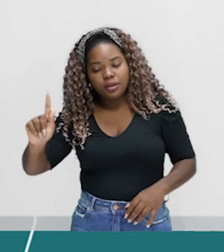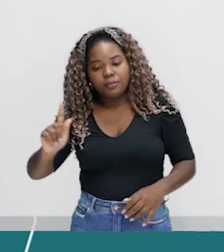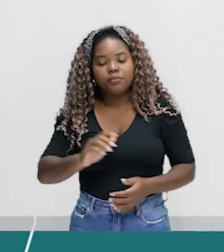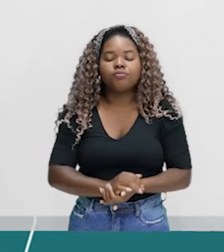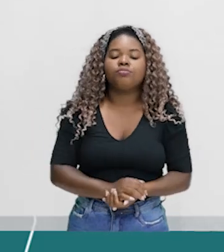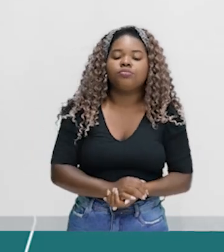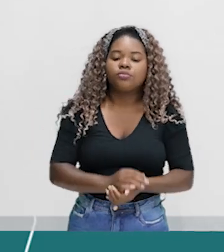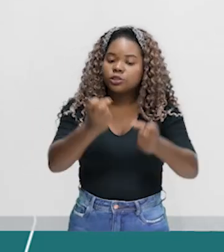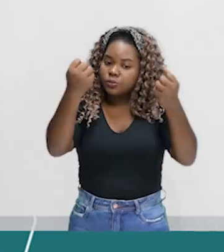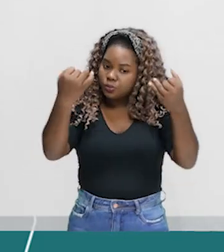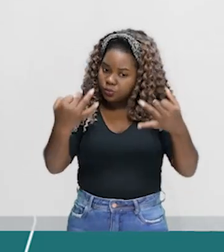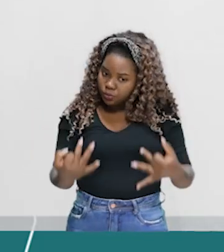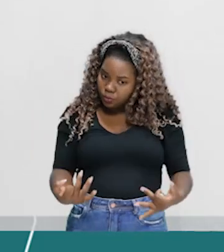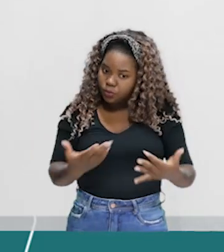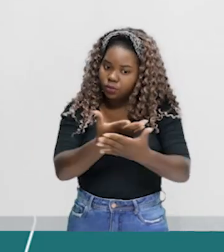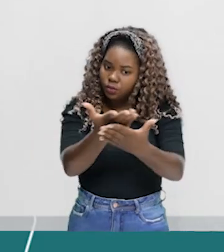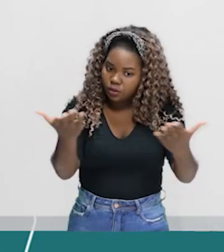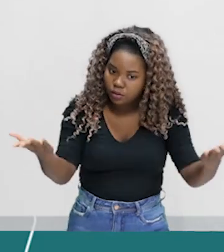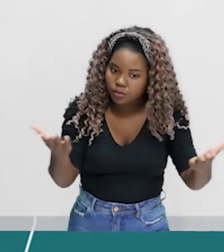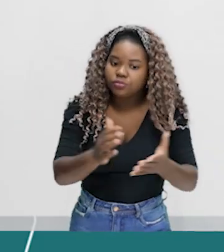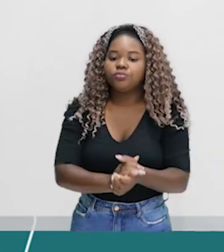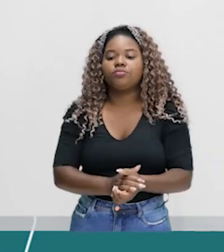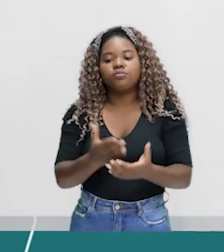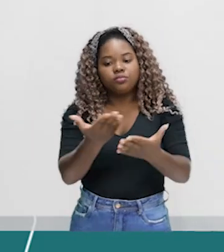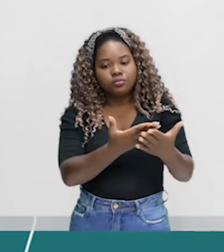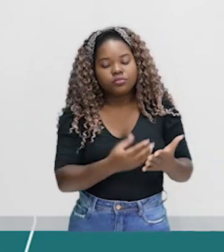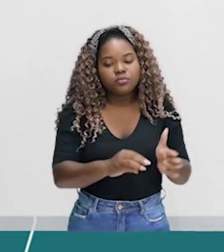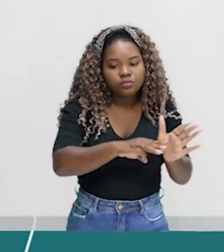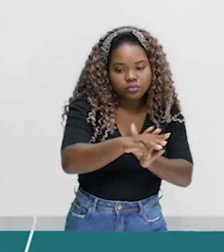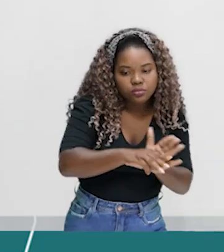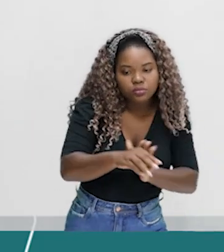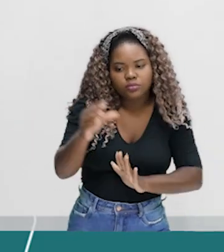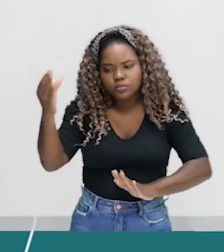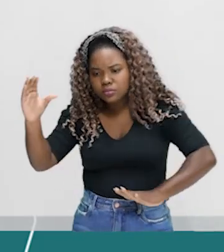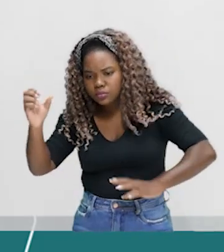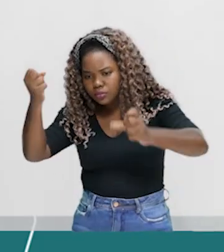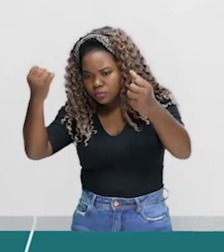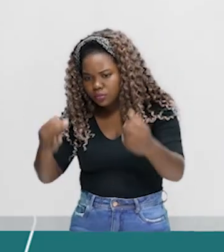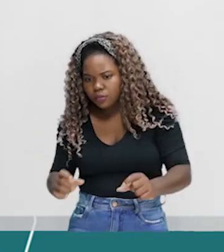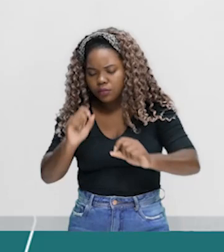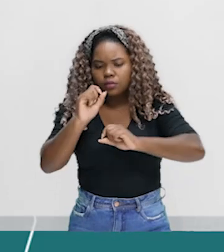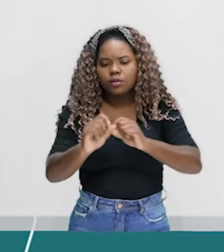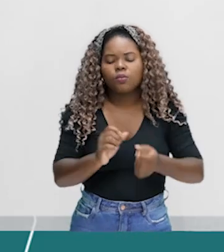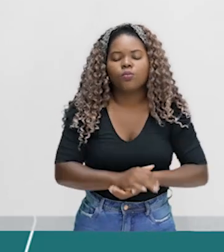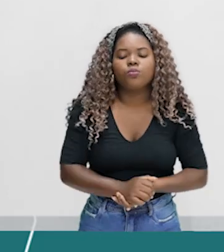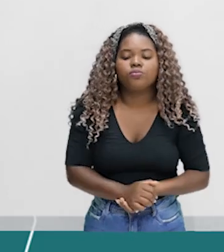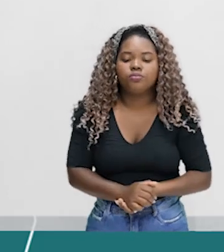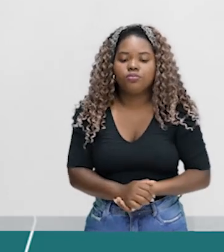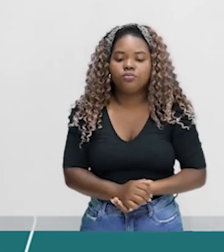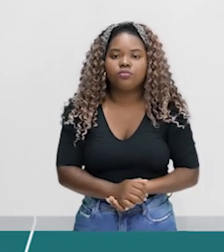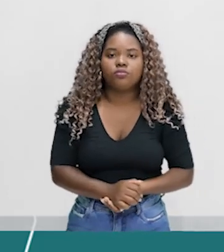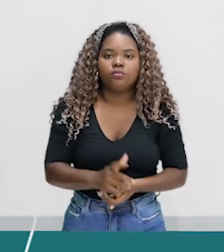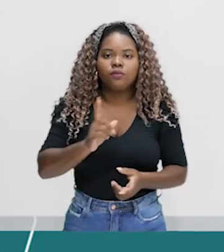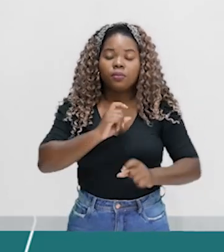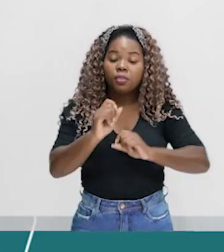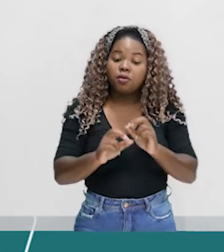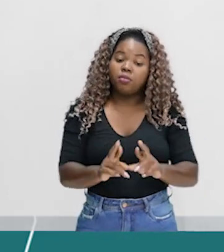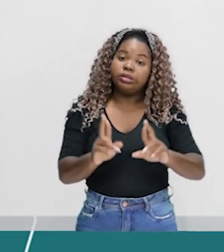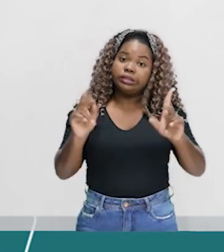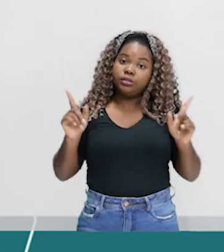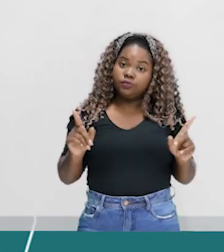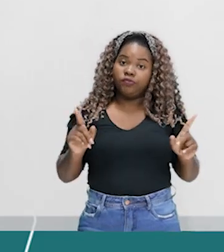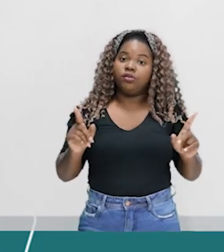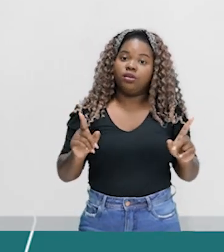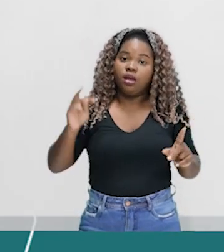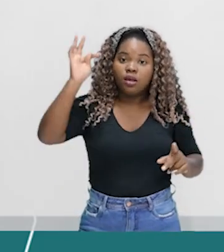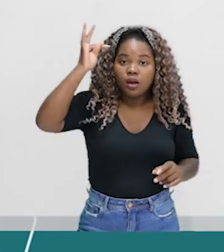na aula de metodologia científica, método científico, eu explico para vocês nessa aula existe uma diferença